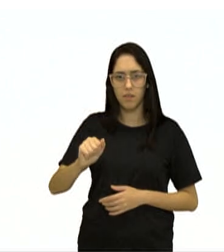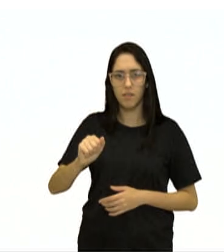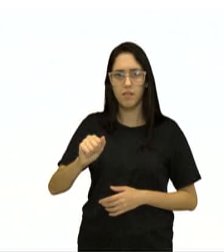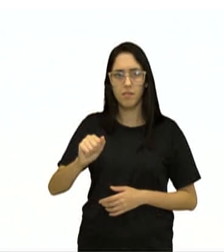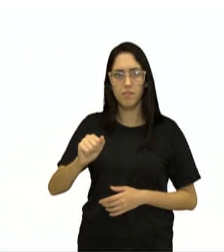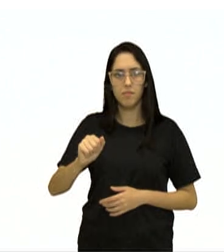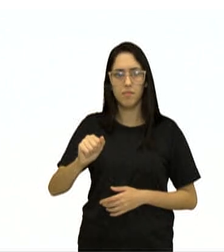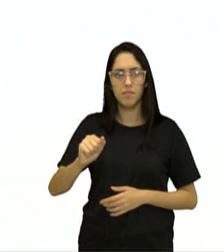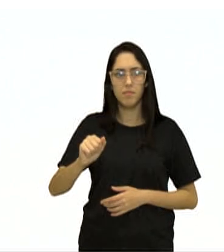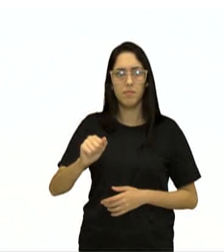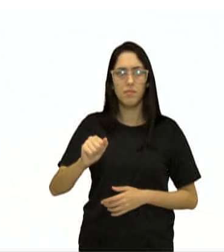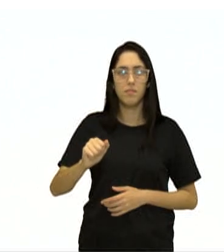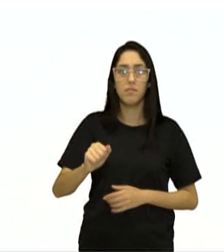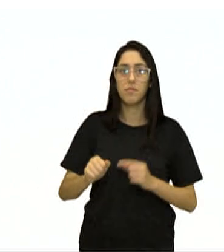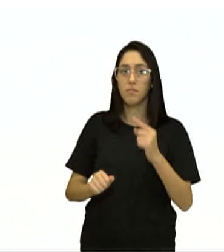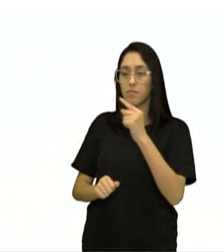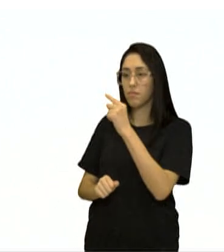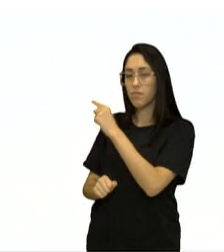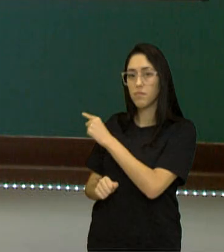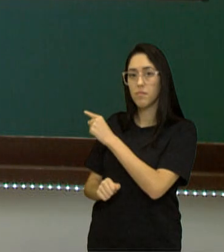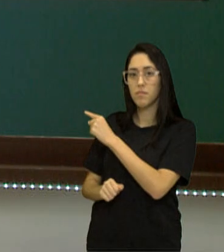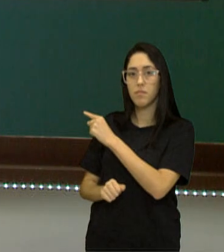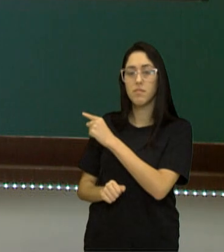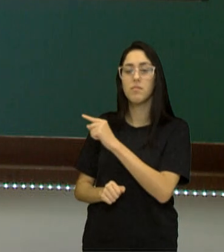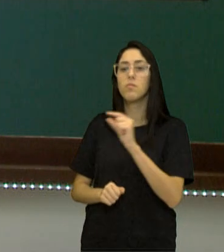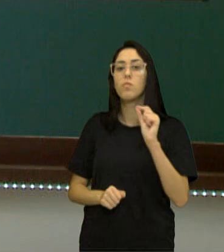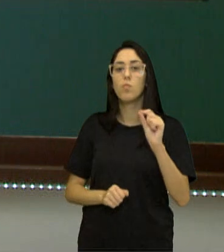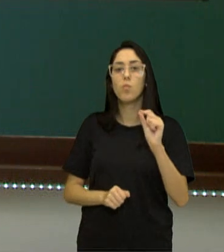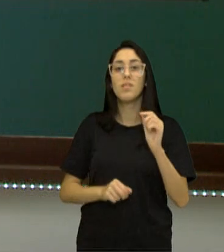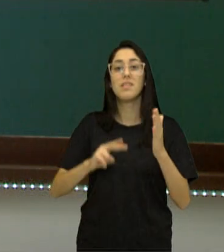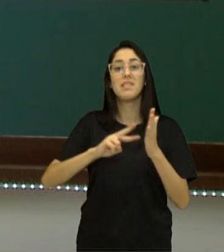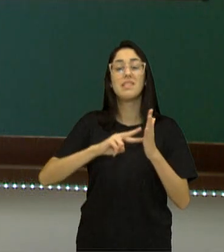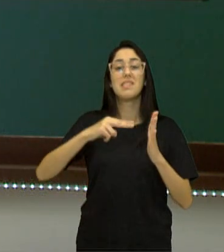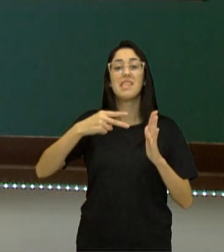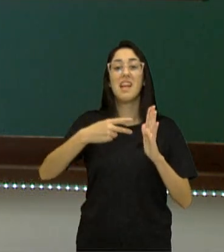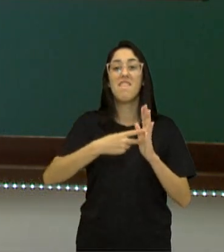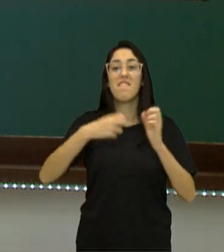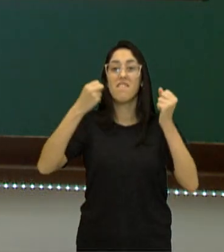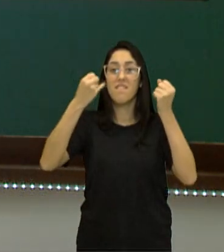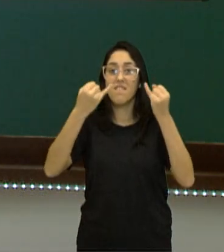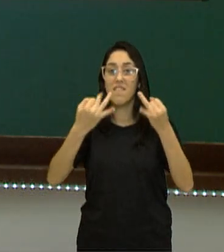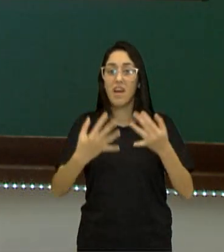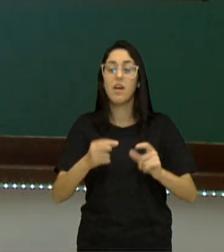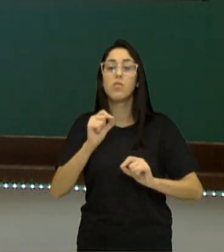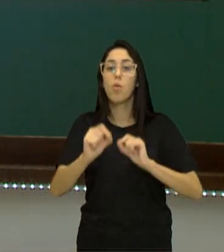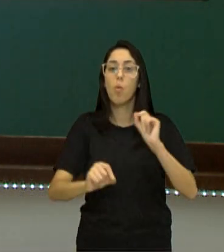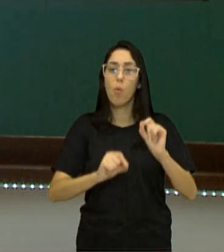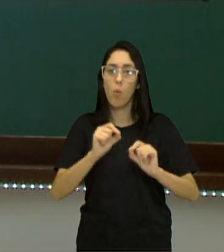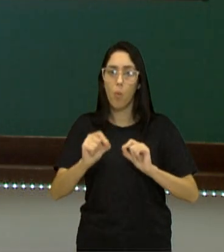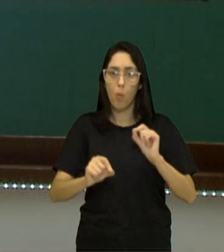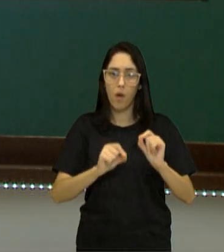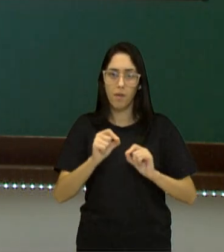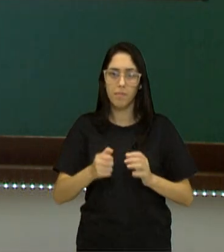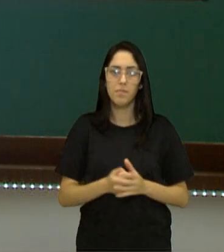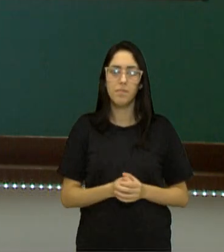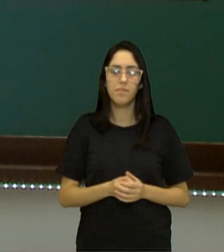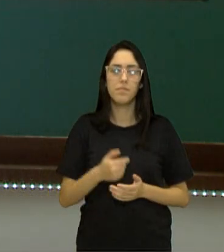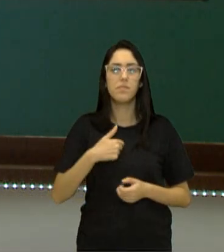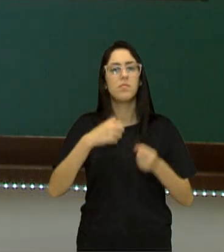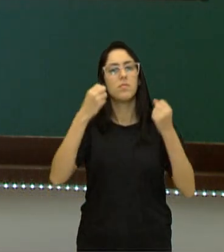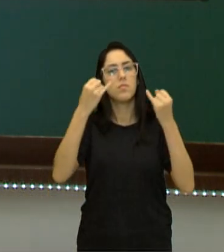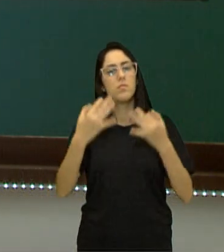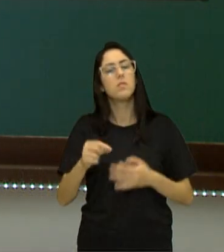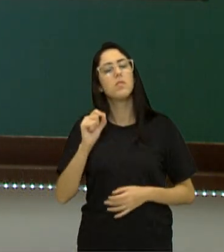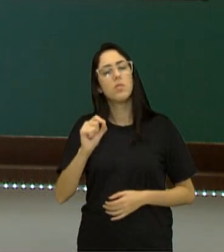opa, aqui está a entrada. Na verdade, nós temos aqui a definição, né? Então, o que eu vou fazer? Eu vou definir. Free